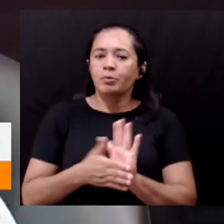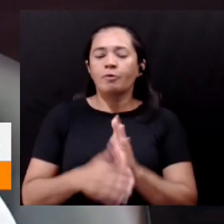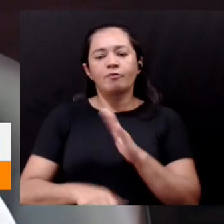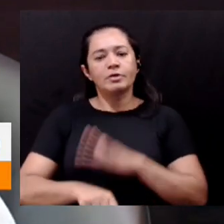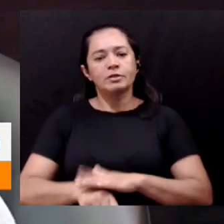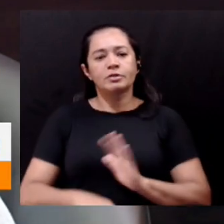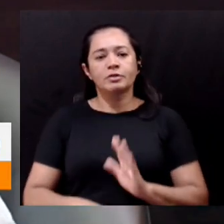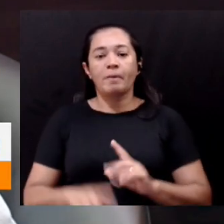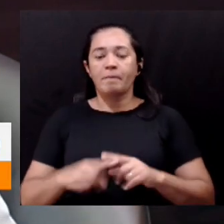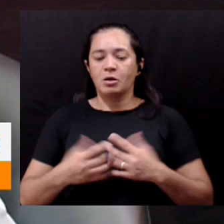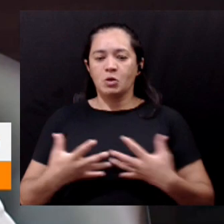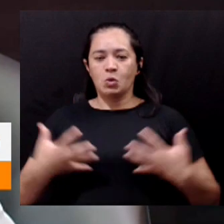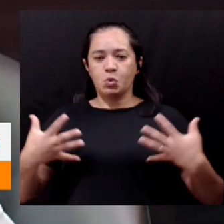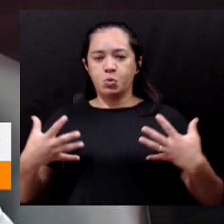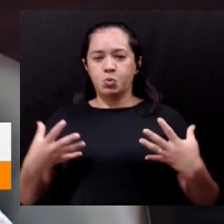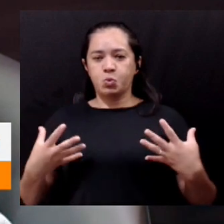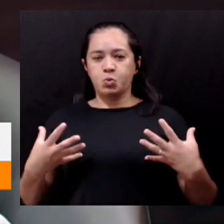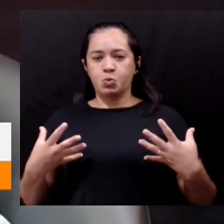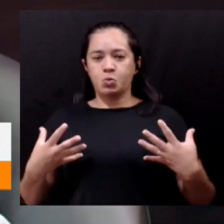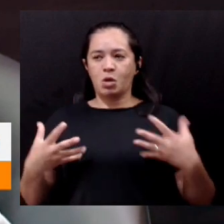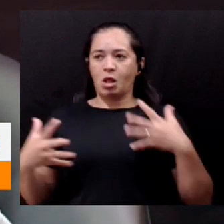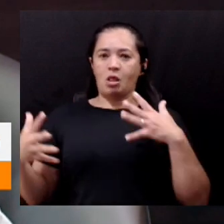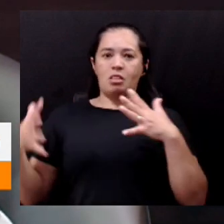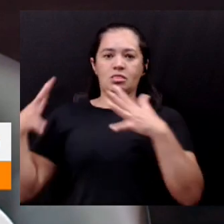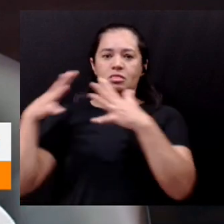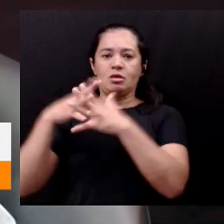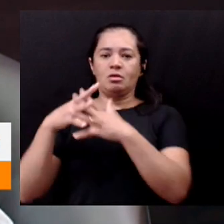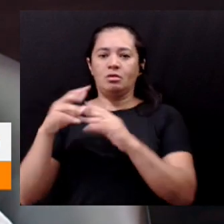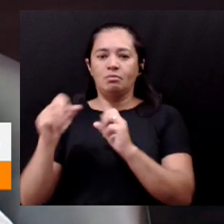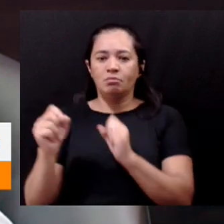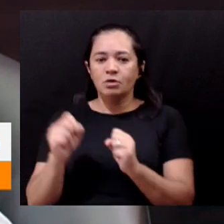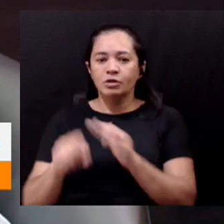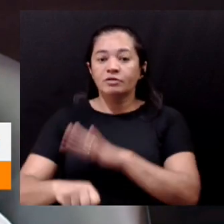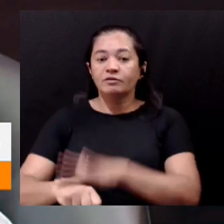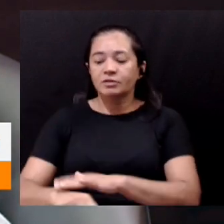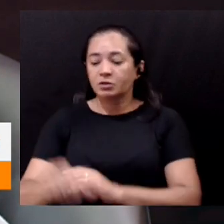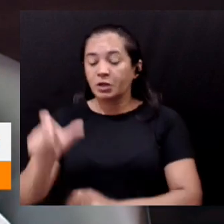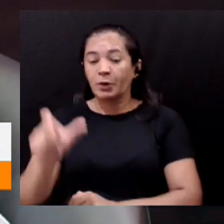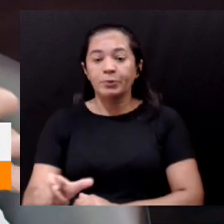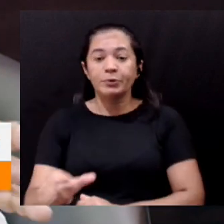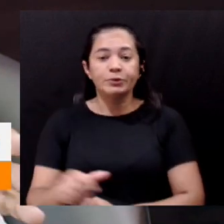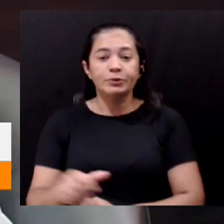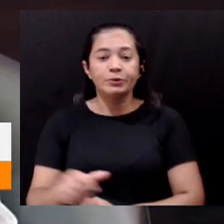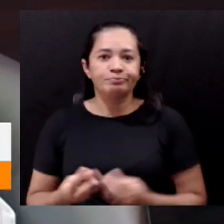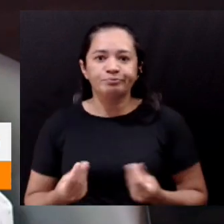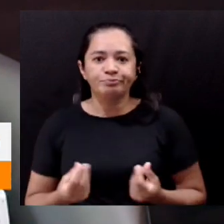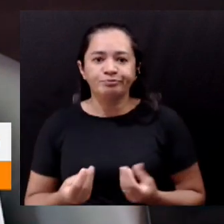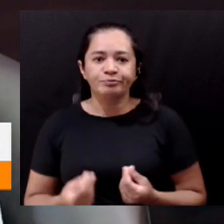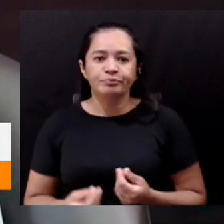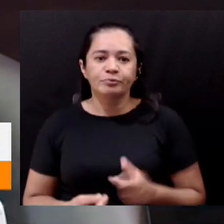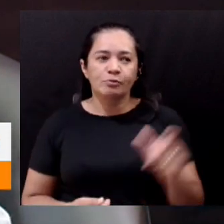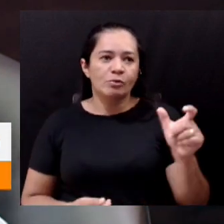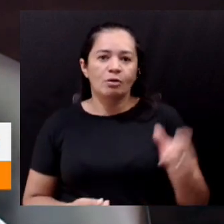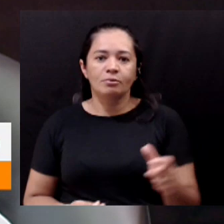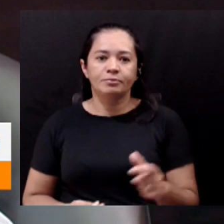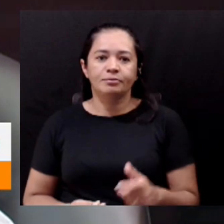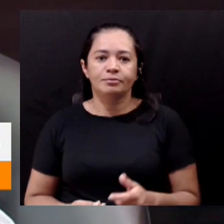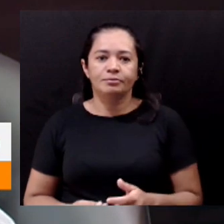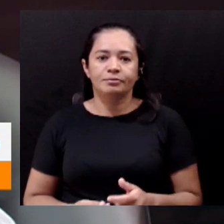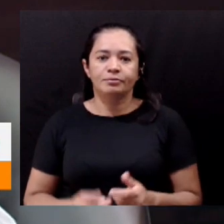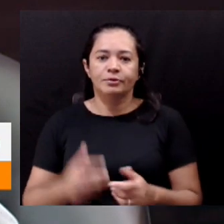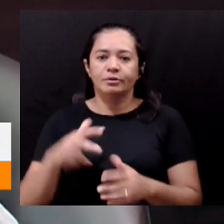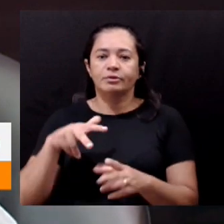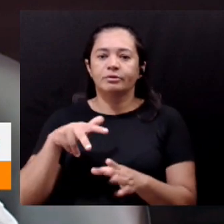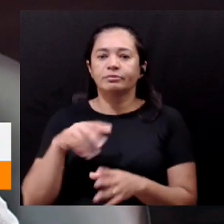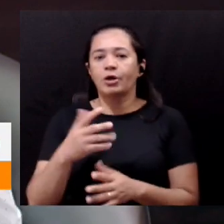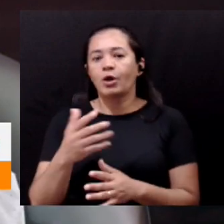inflado, muitas das vezes, pode fazer com que o sujeito, vamos trazer aqui um termo mais comum, caia do cavalo, né? Porque